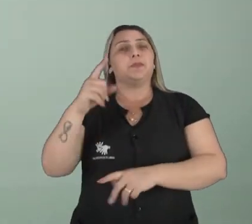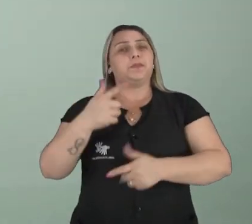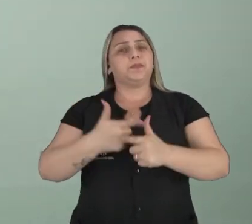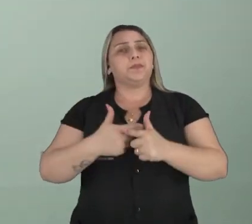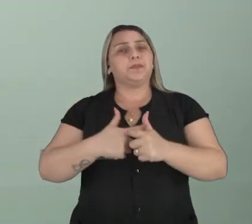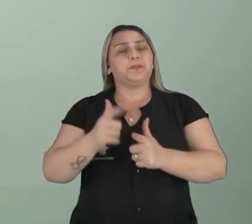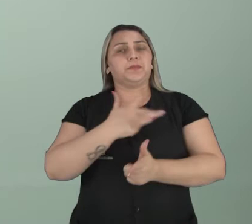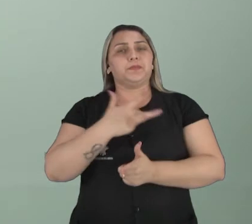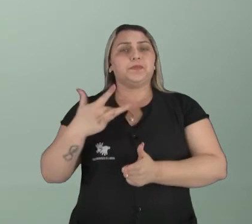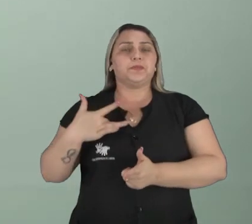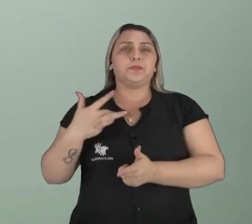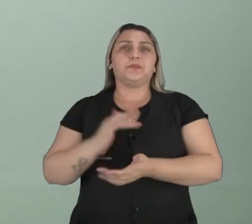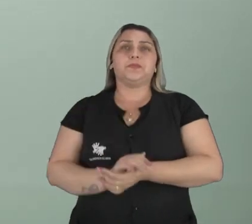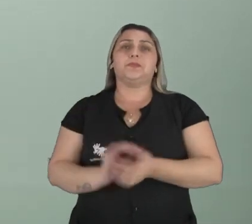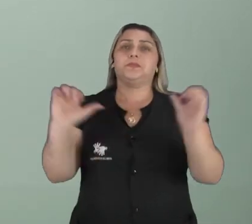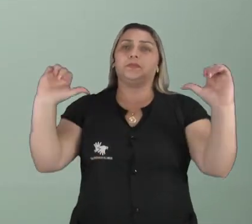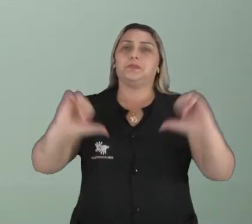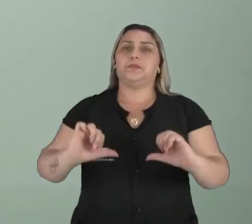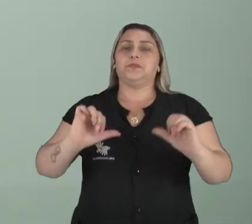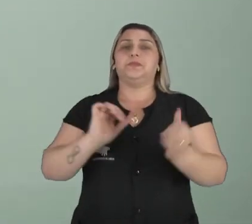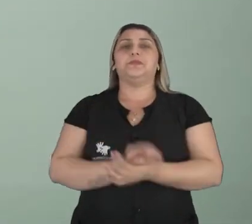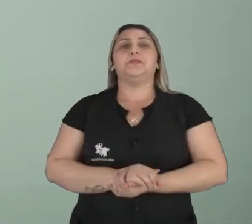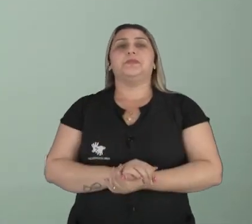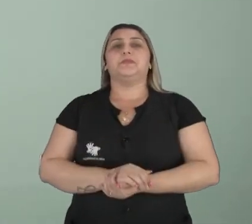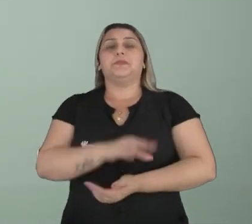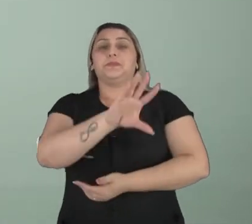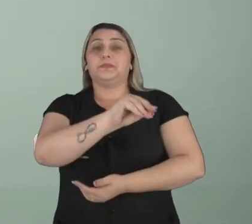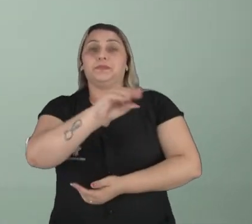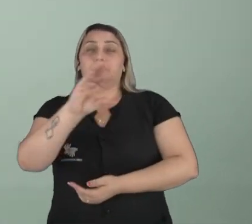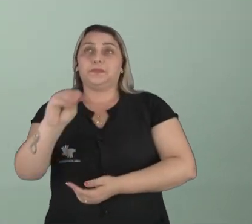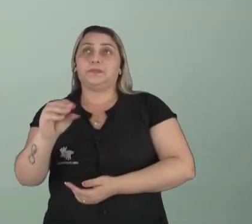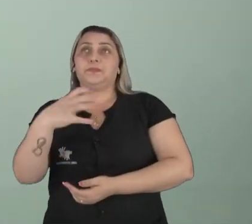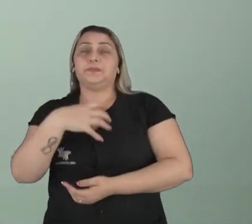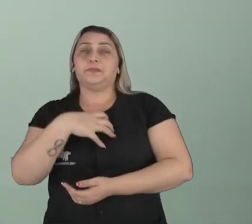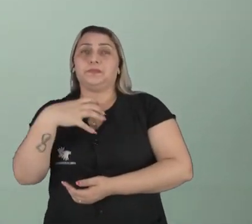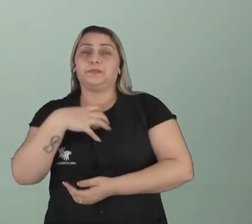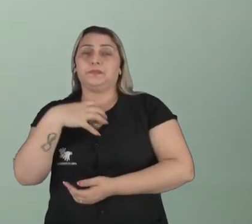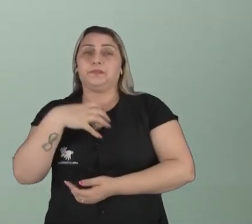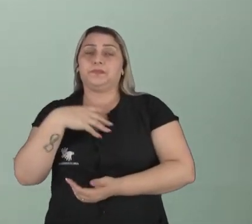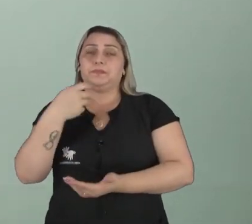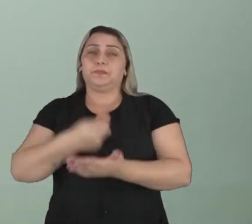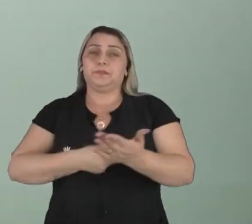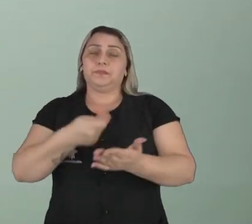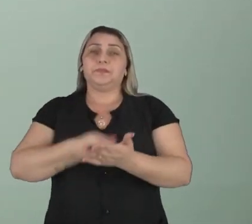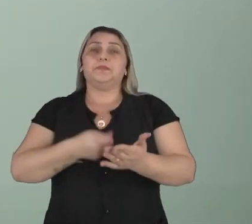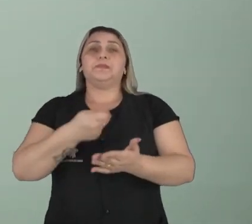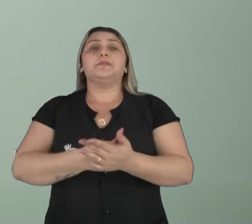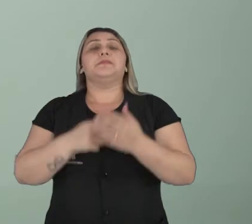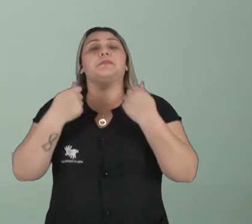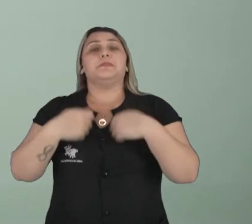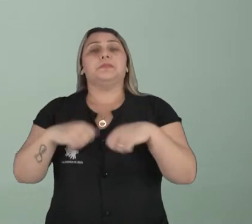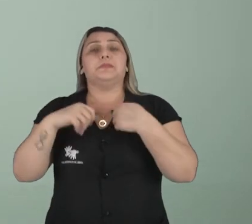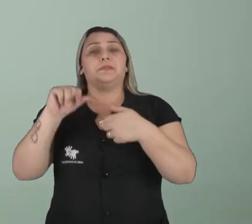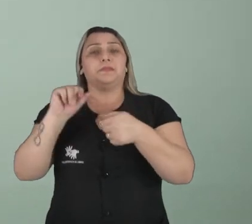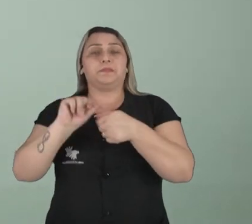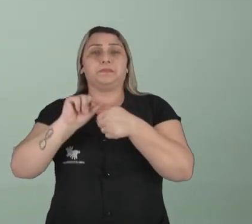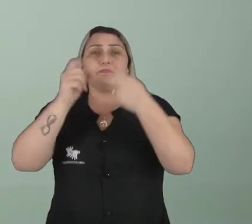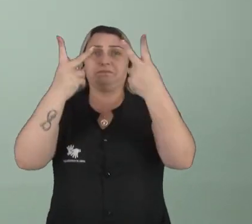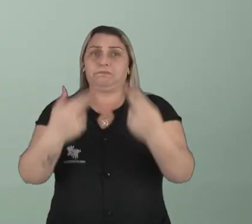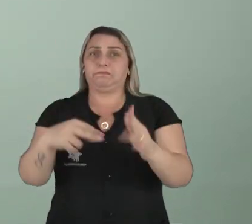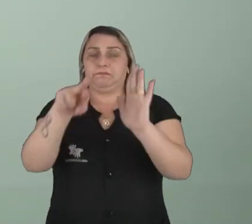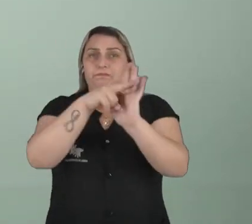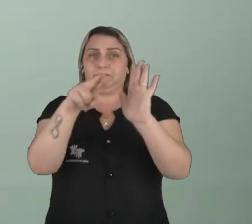outras outras mais e aí que acaba que o adolescente se sente obrigado se sente que tem que está dentro daquele